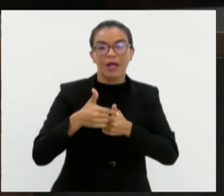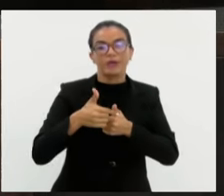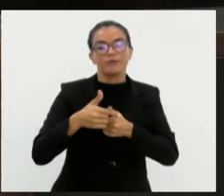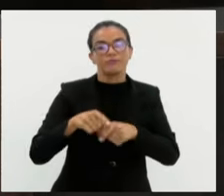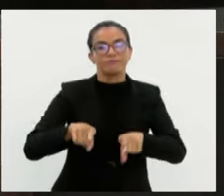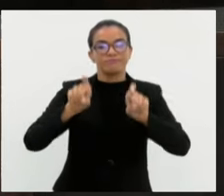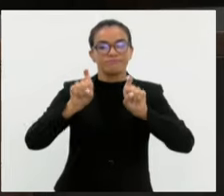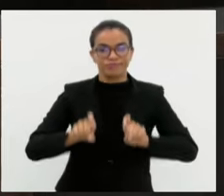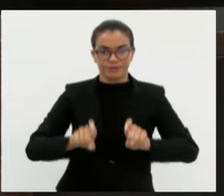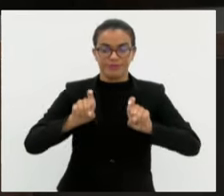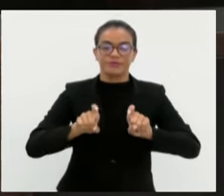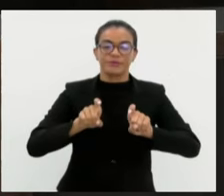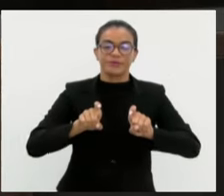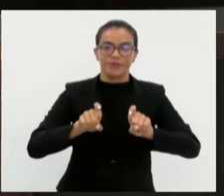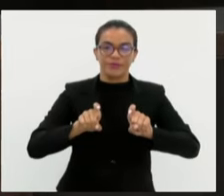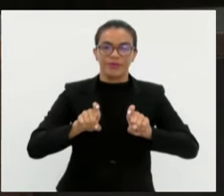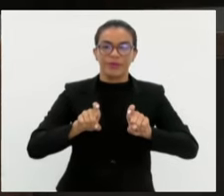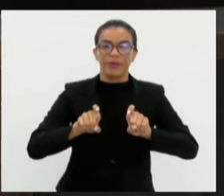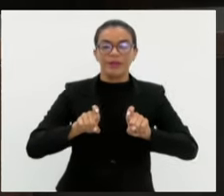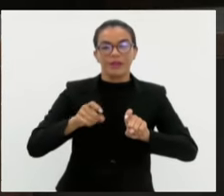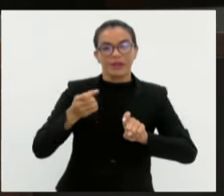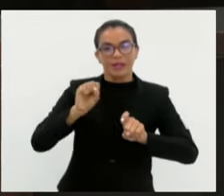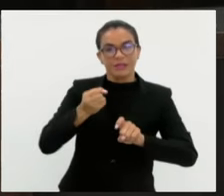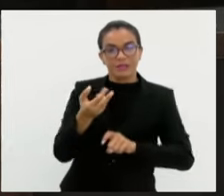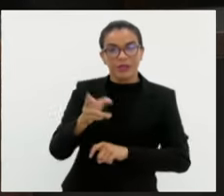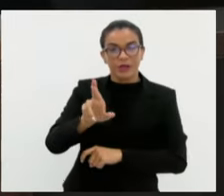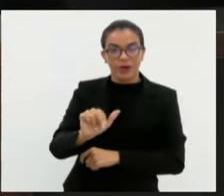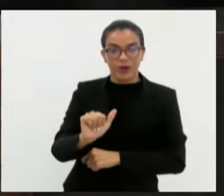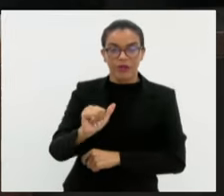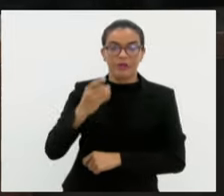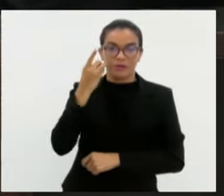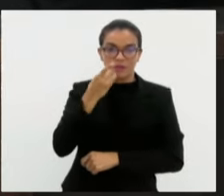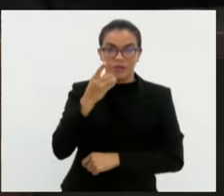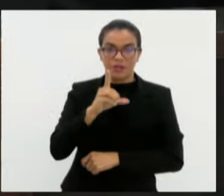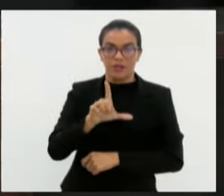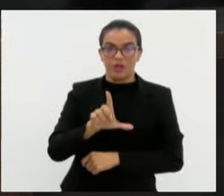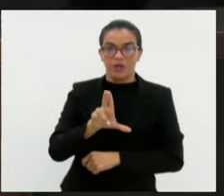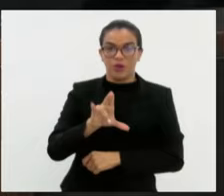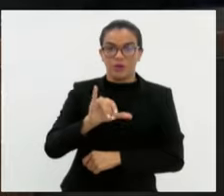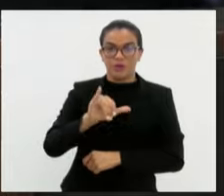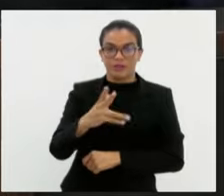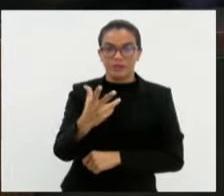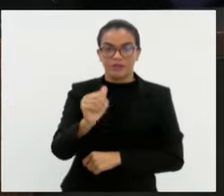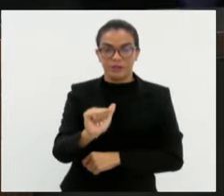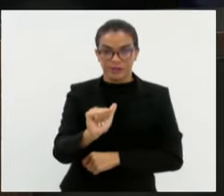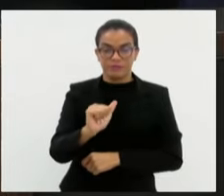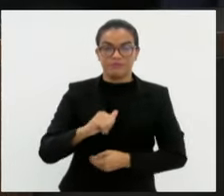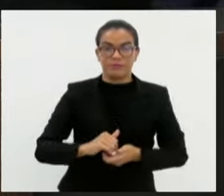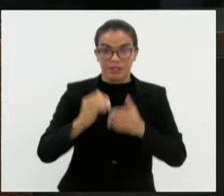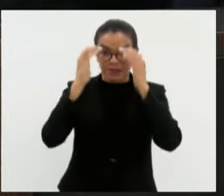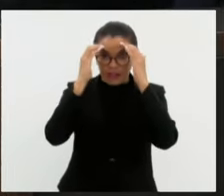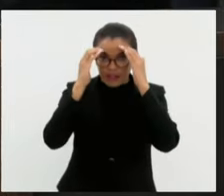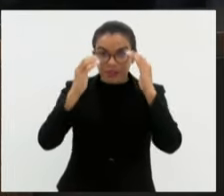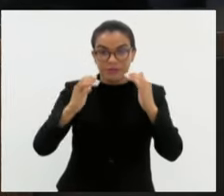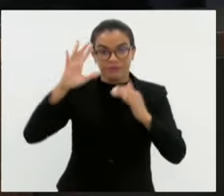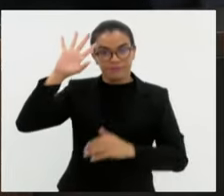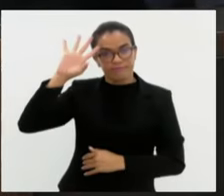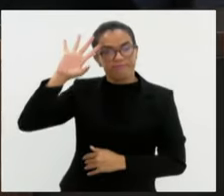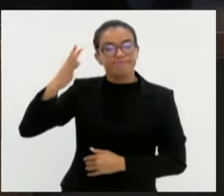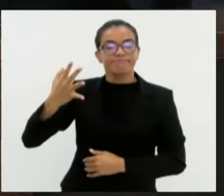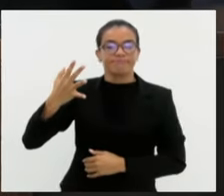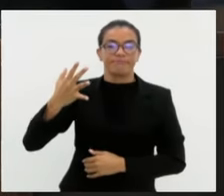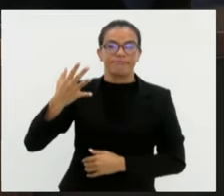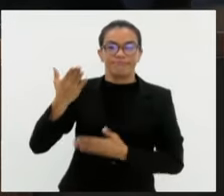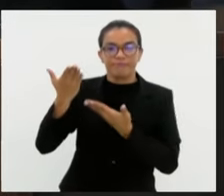popular da excelentíssima senhora deputada Lucinha, em virtude de respeitável decisão do